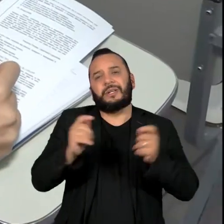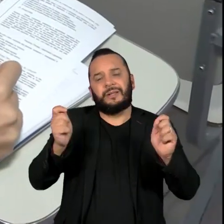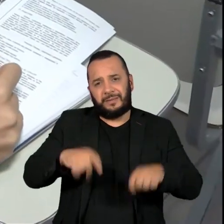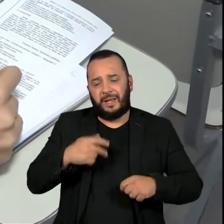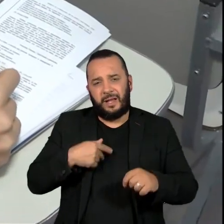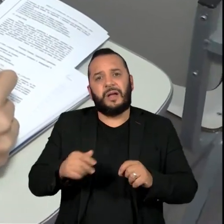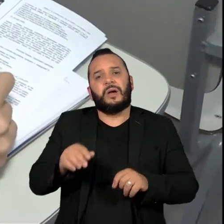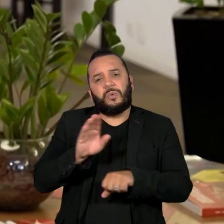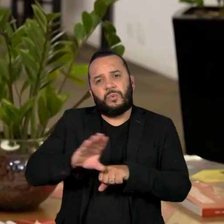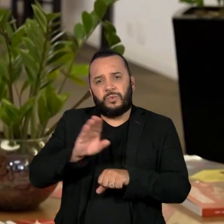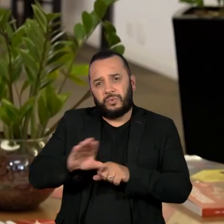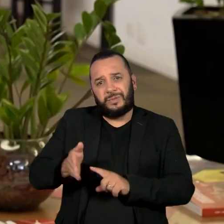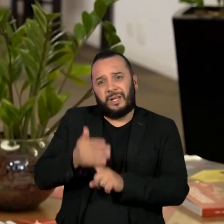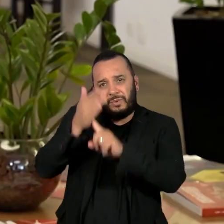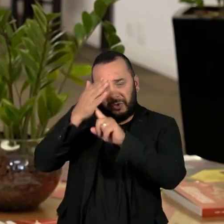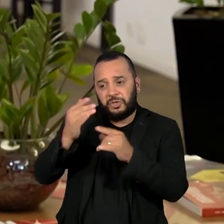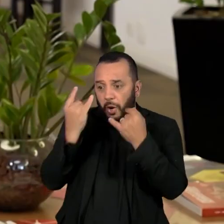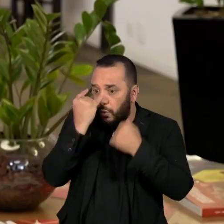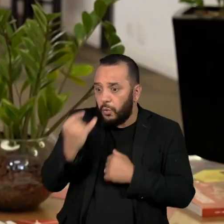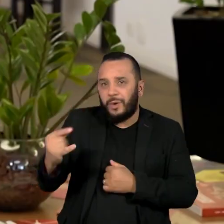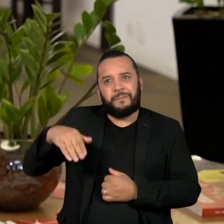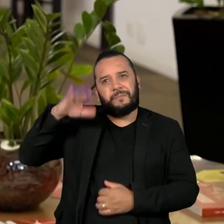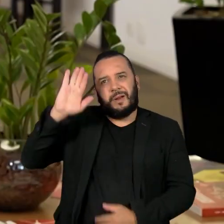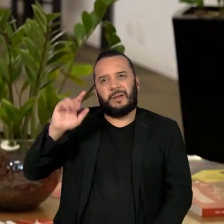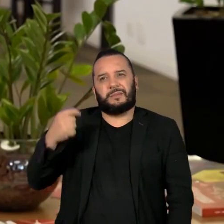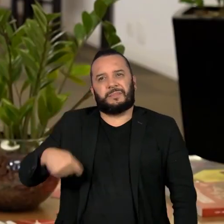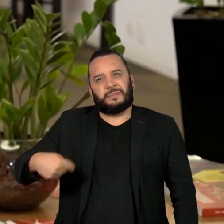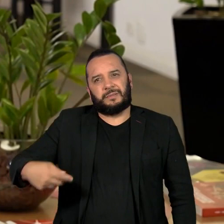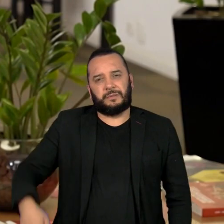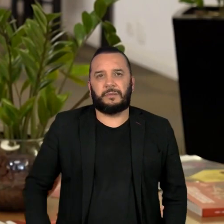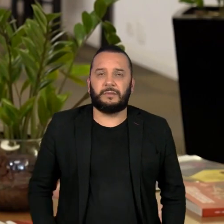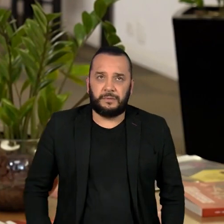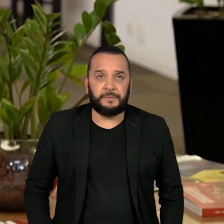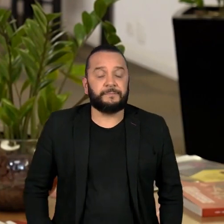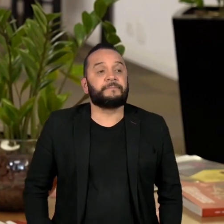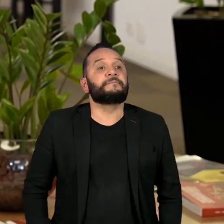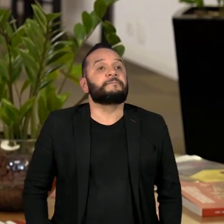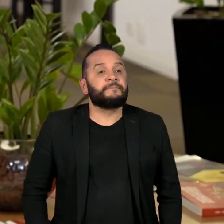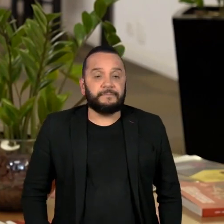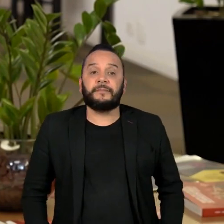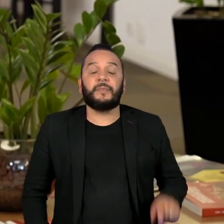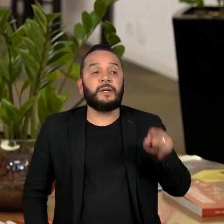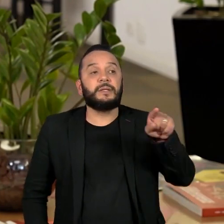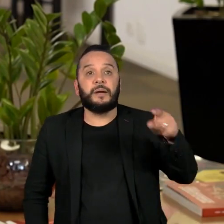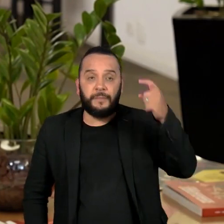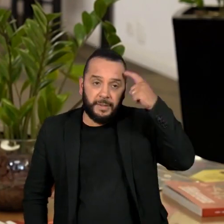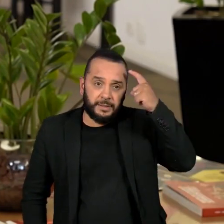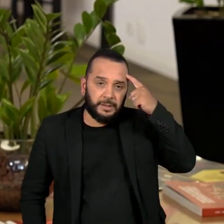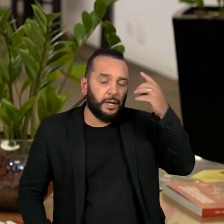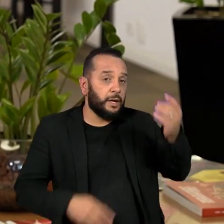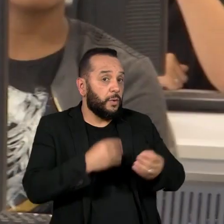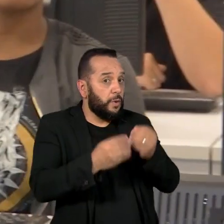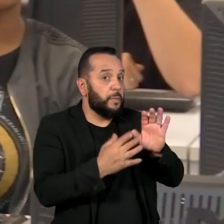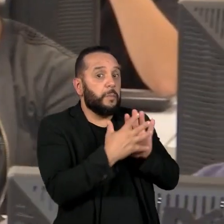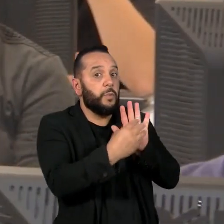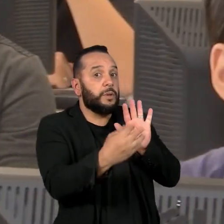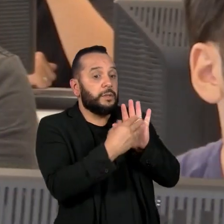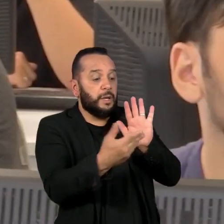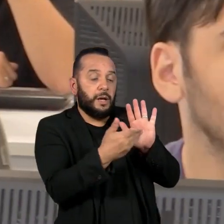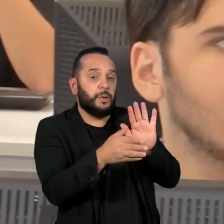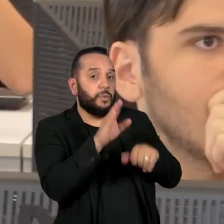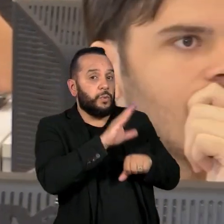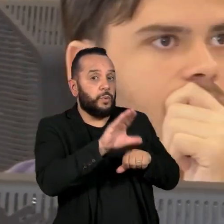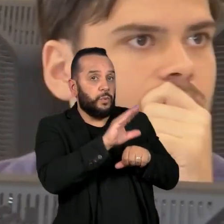mais atrativos. O que precisa se pensar é em repensar nesse modelo de oferta,